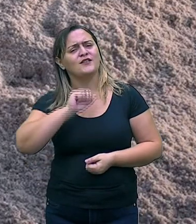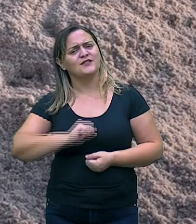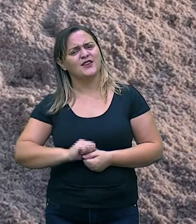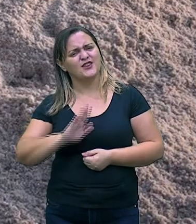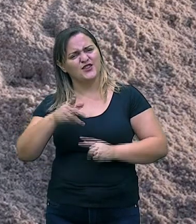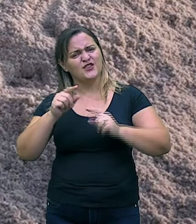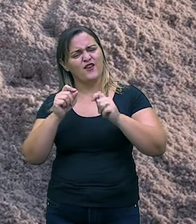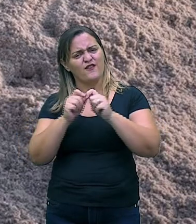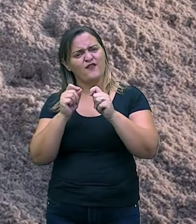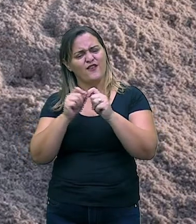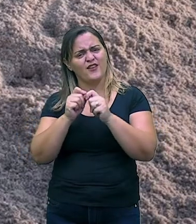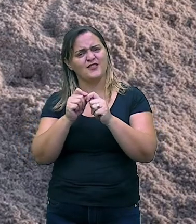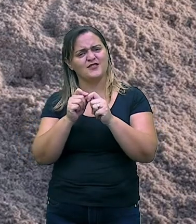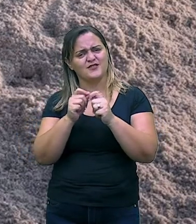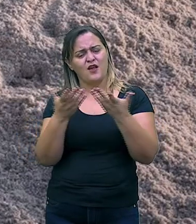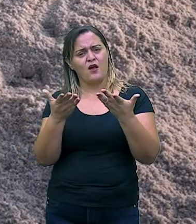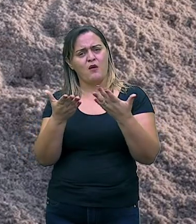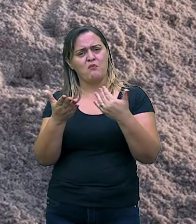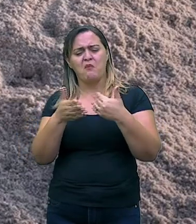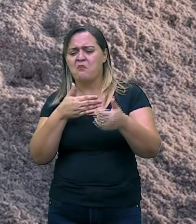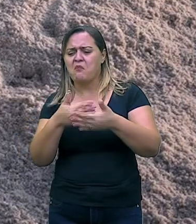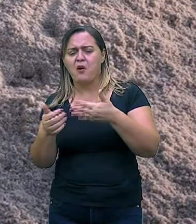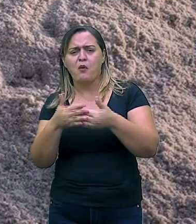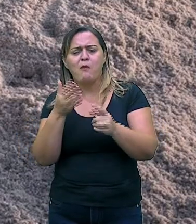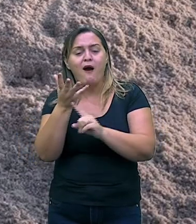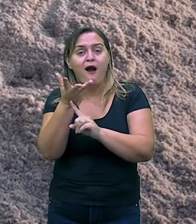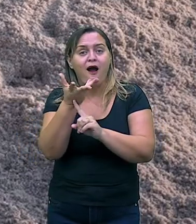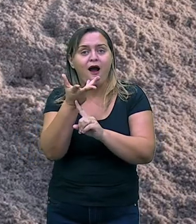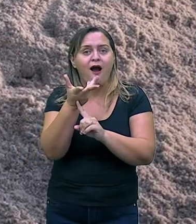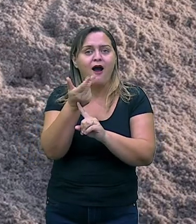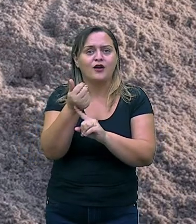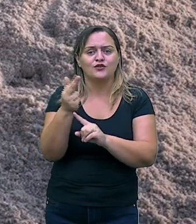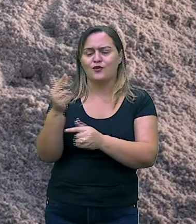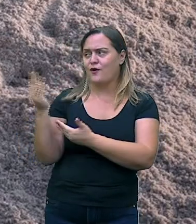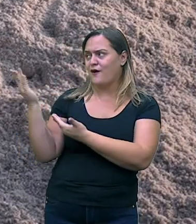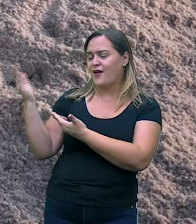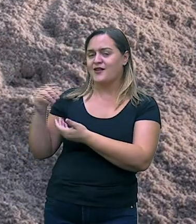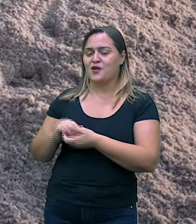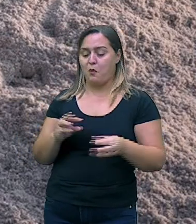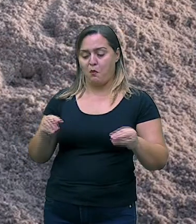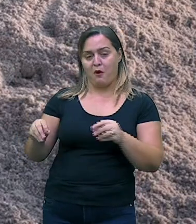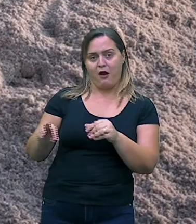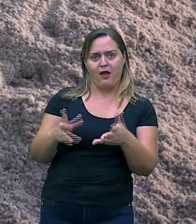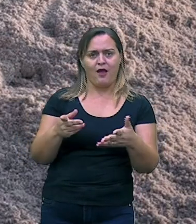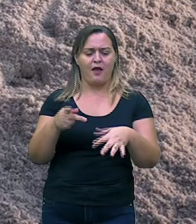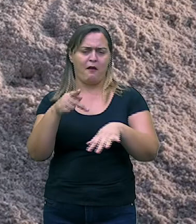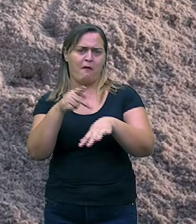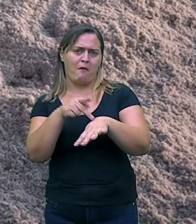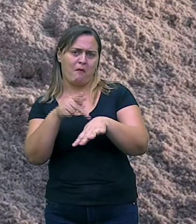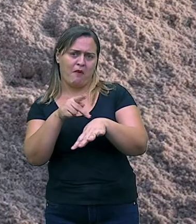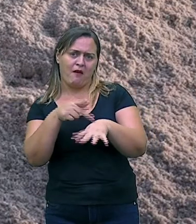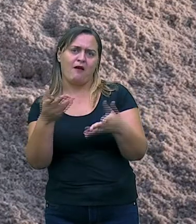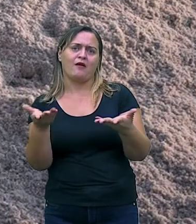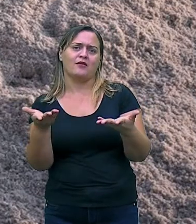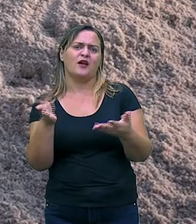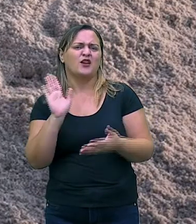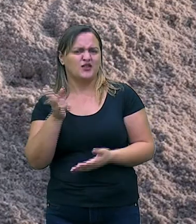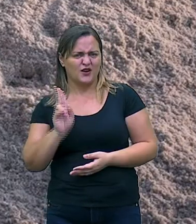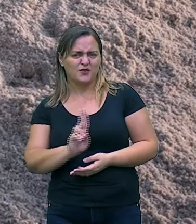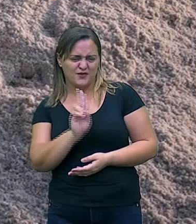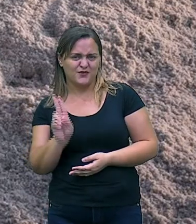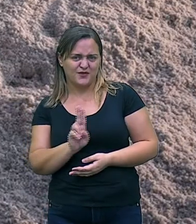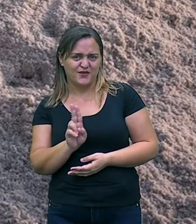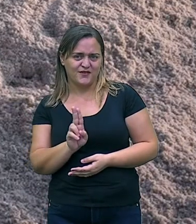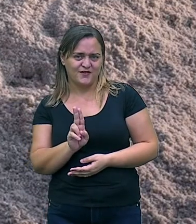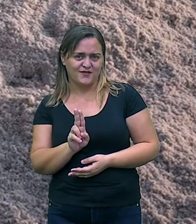da areia, ou a sua pista, de corrida, por exemplo? Você já fez algum tipo de arte desse tipo?